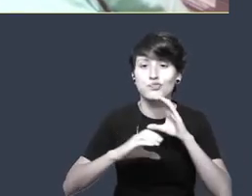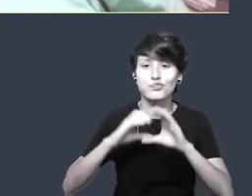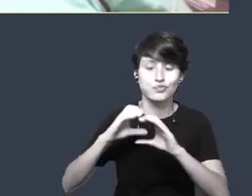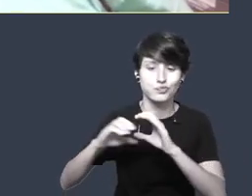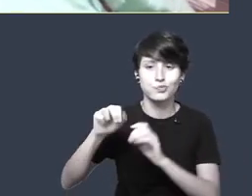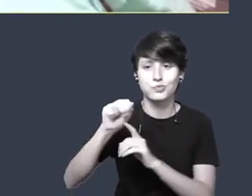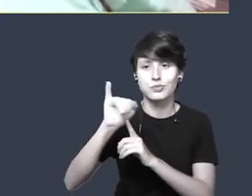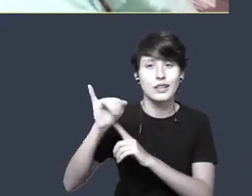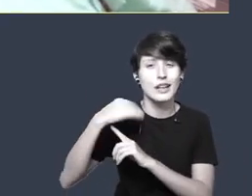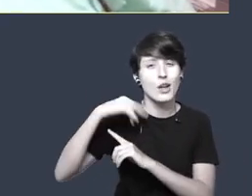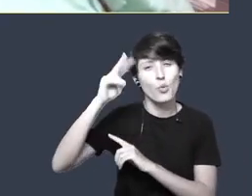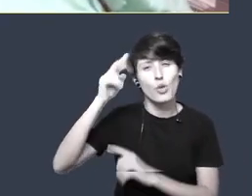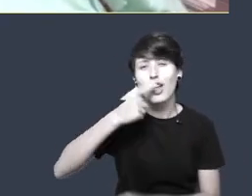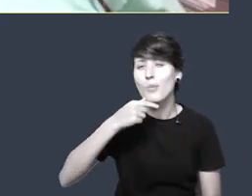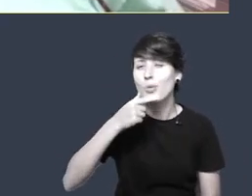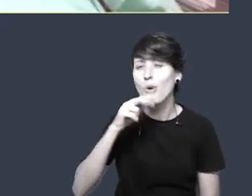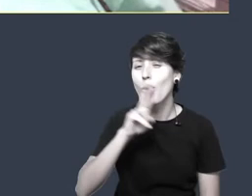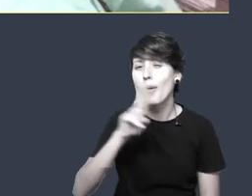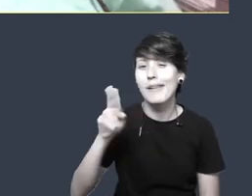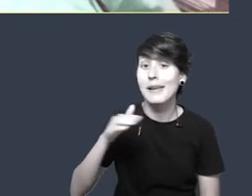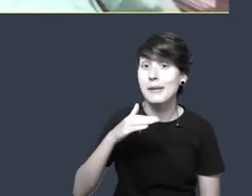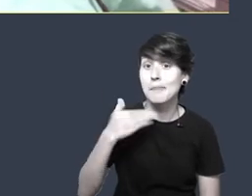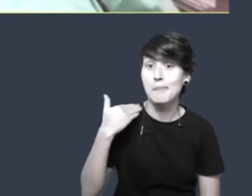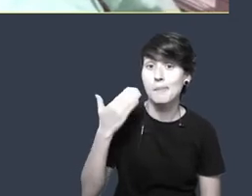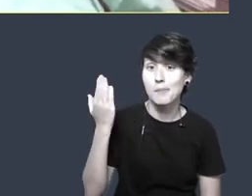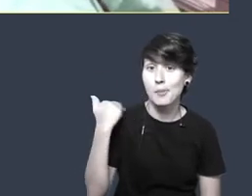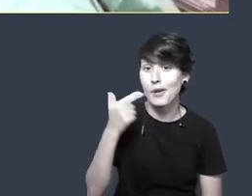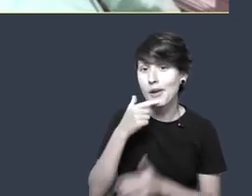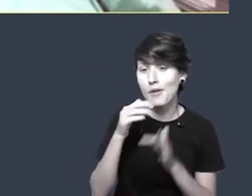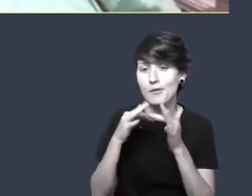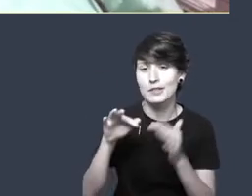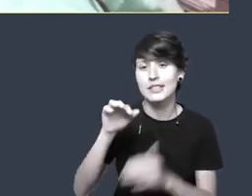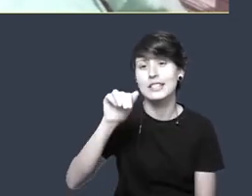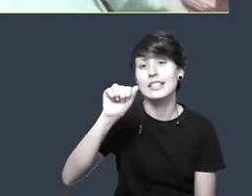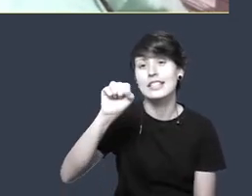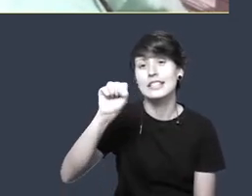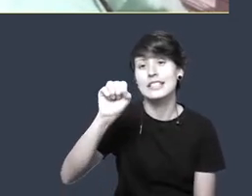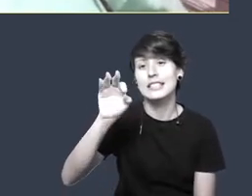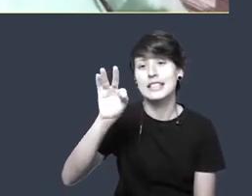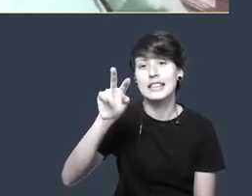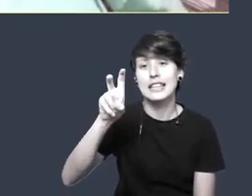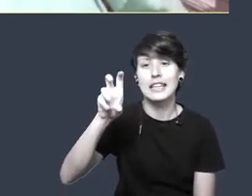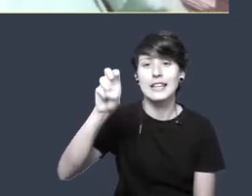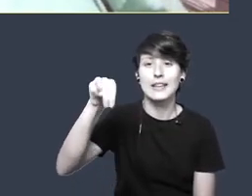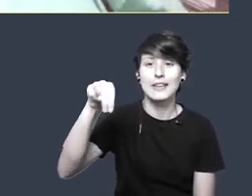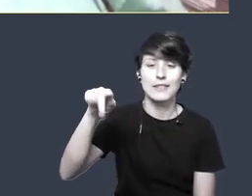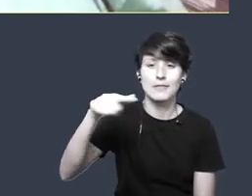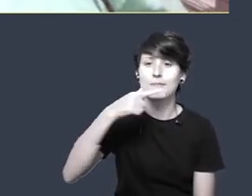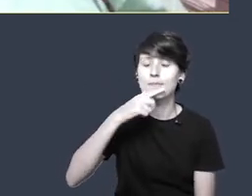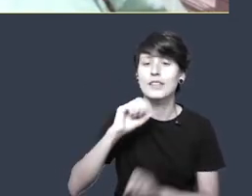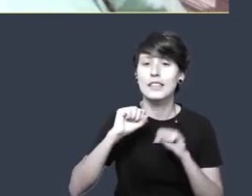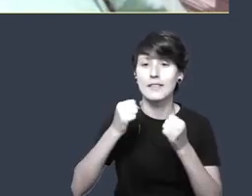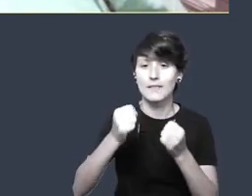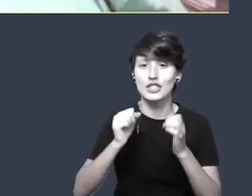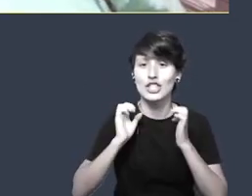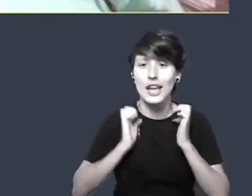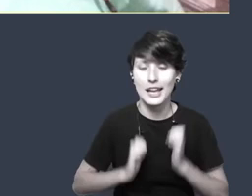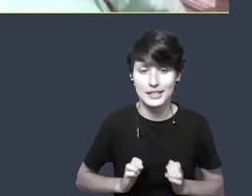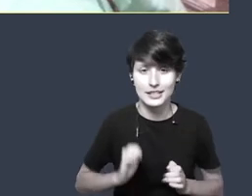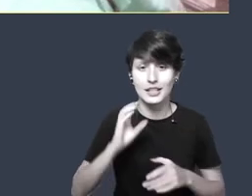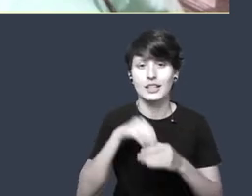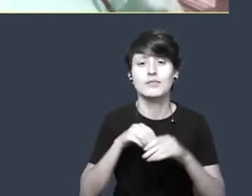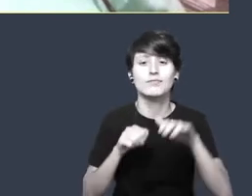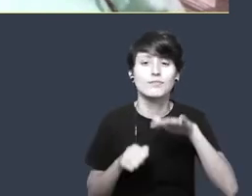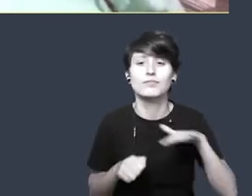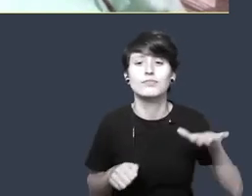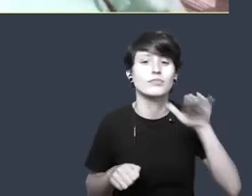Stephen Hawking, né, nosso falecido grande físico, ele era um grande defensor da ética nessa área, e ele até